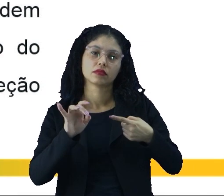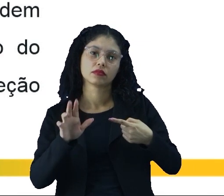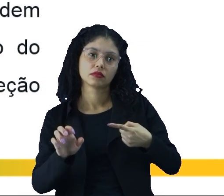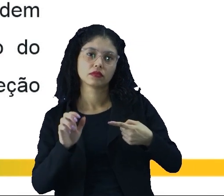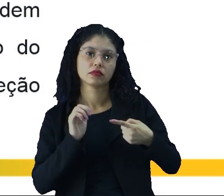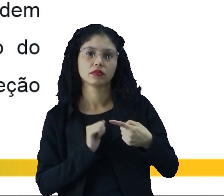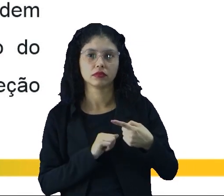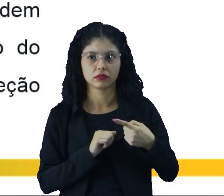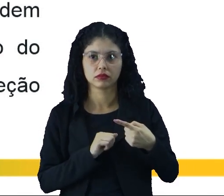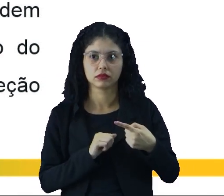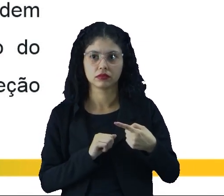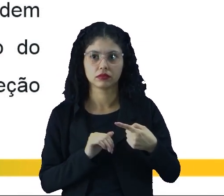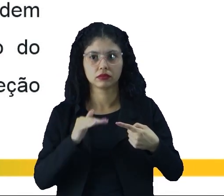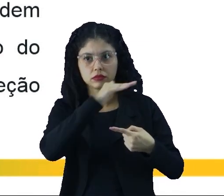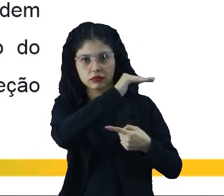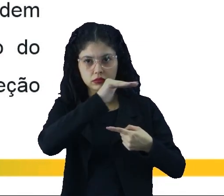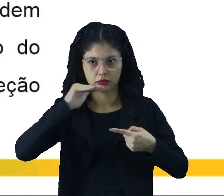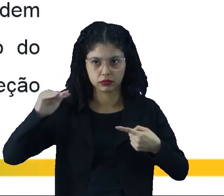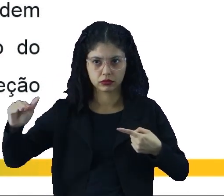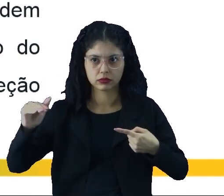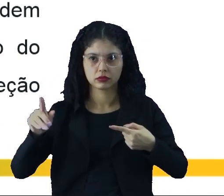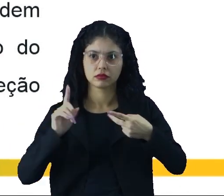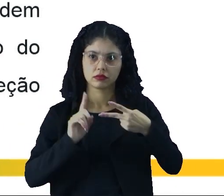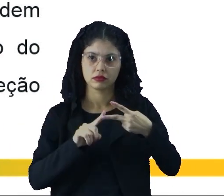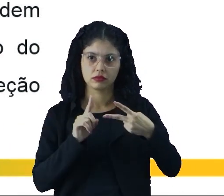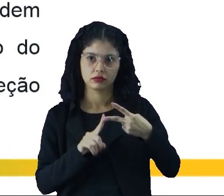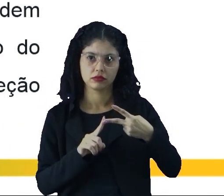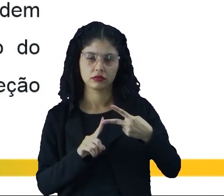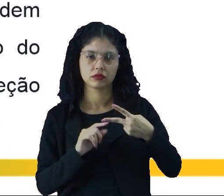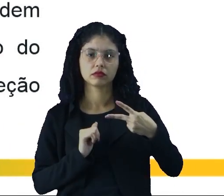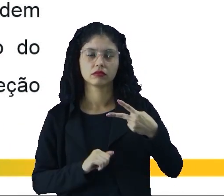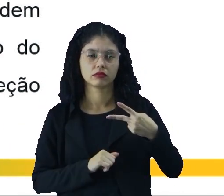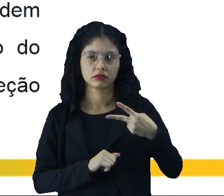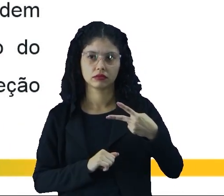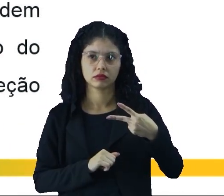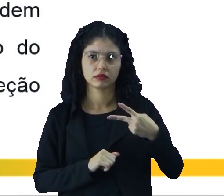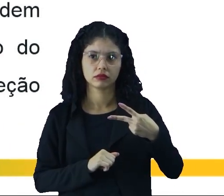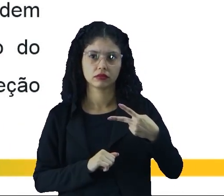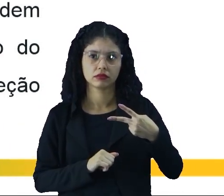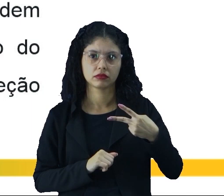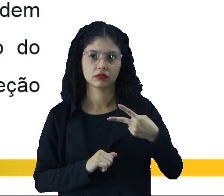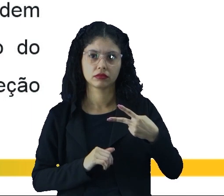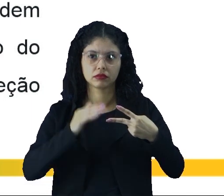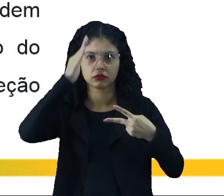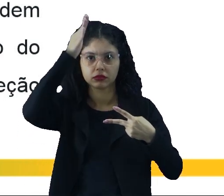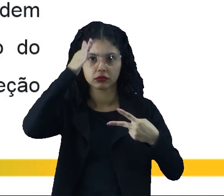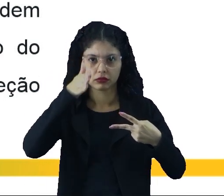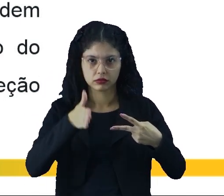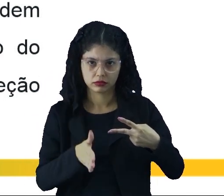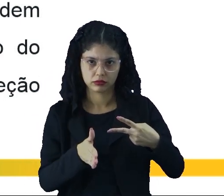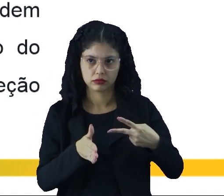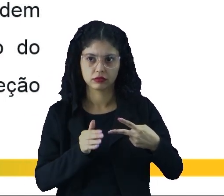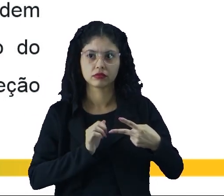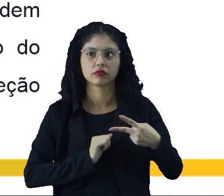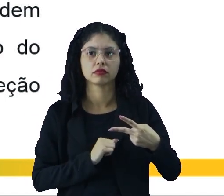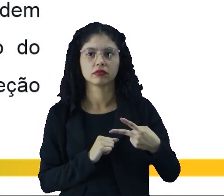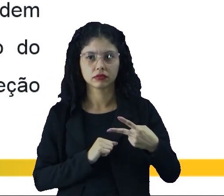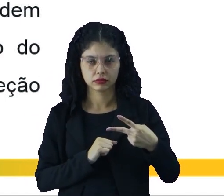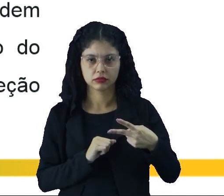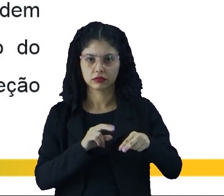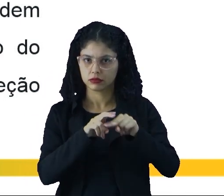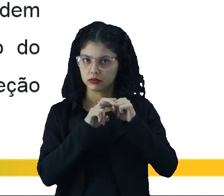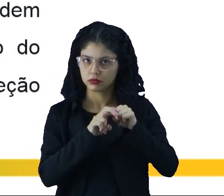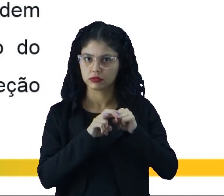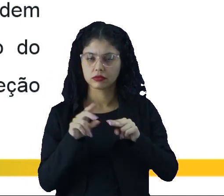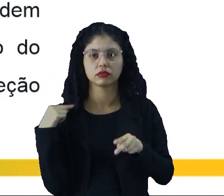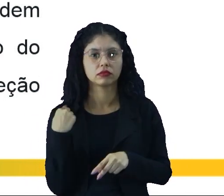na direção horizontal e de um movimento uniformemente variado na direção vertical. Por isso